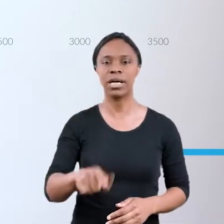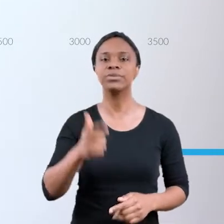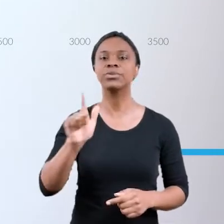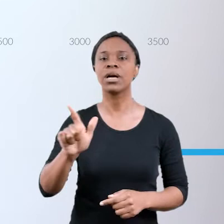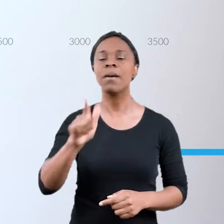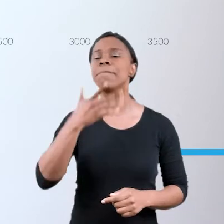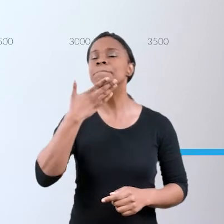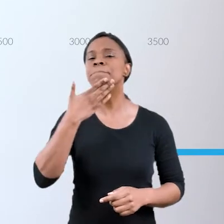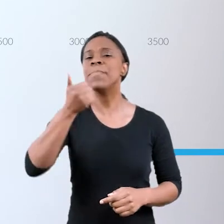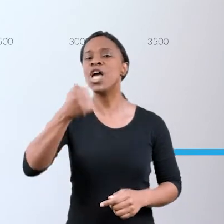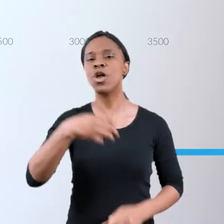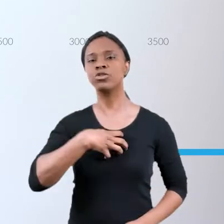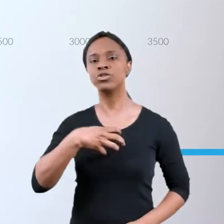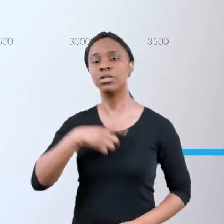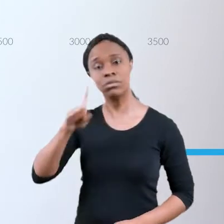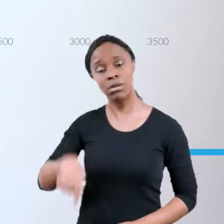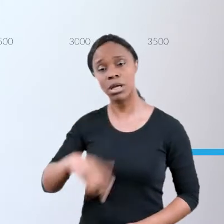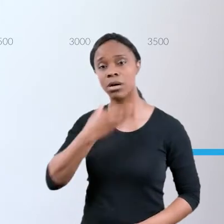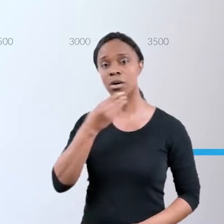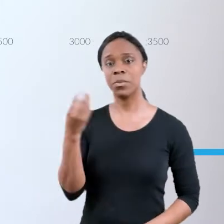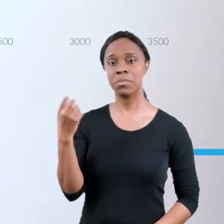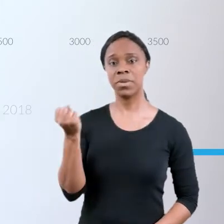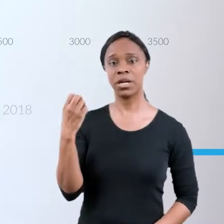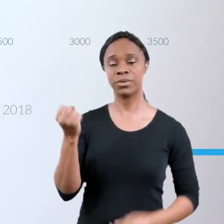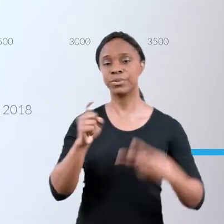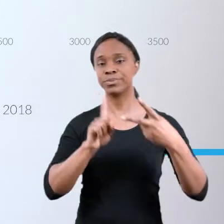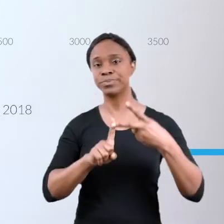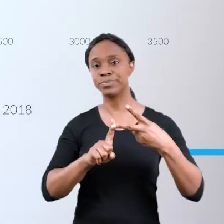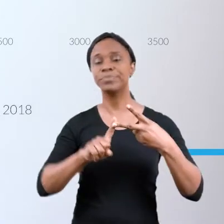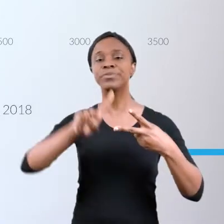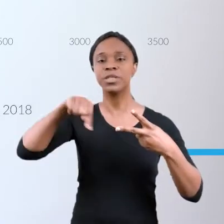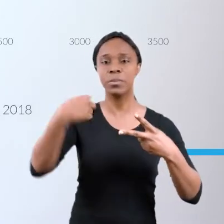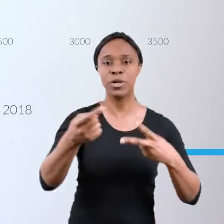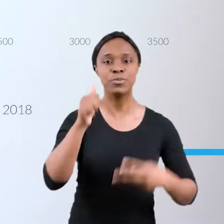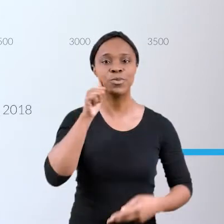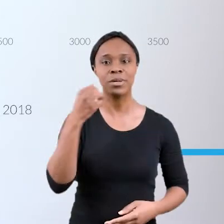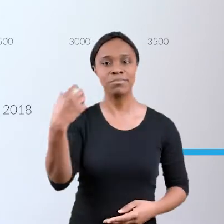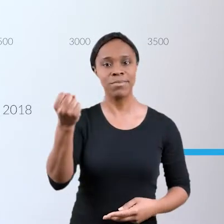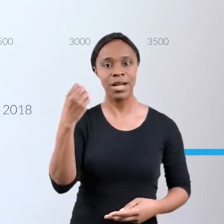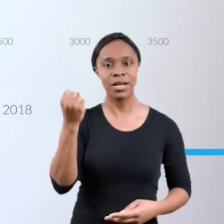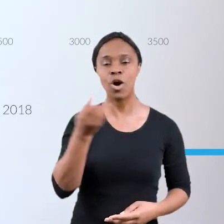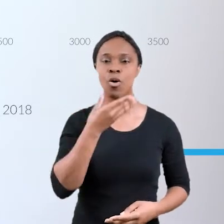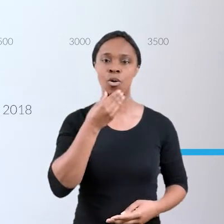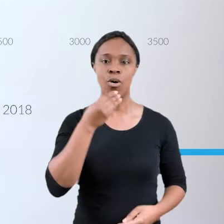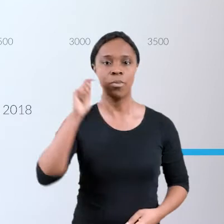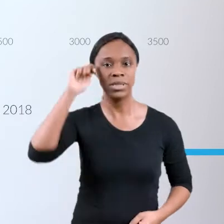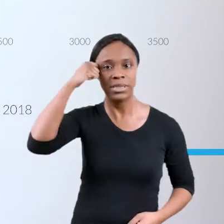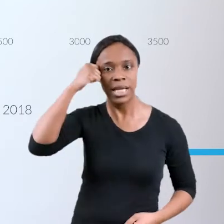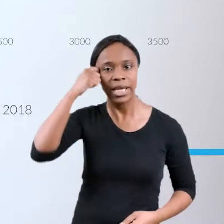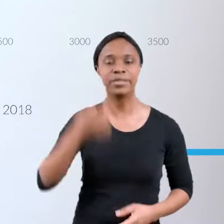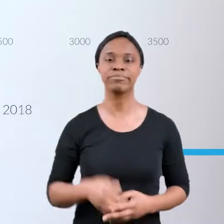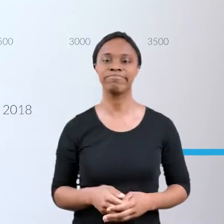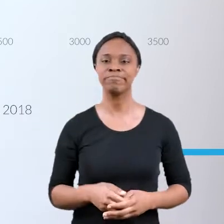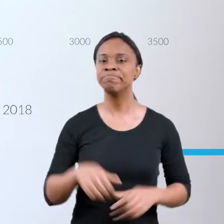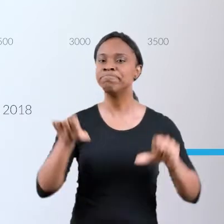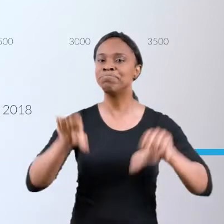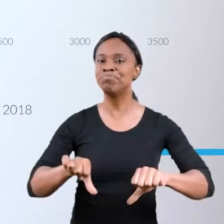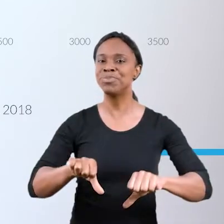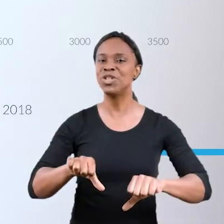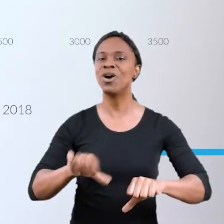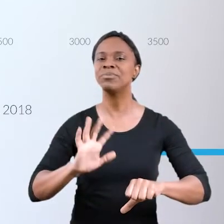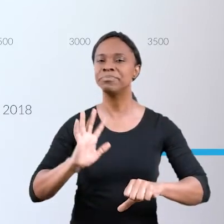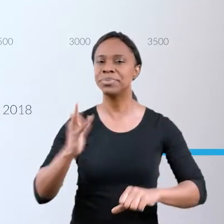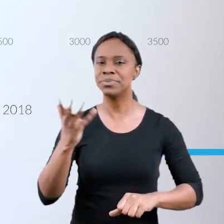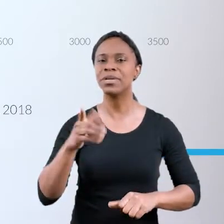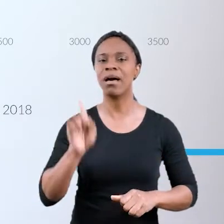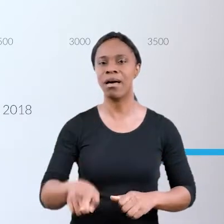melhor situação é a dos homens brancos. Depois, vem mulheres brancas e homens negros. A pior situação é de